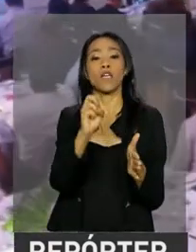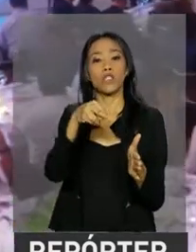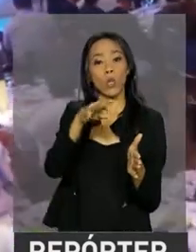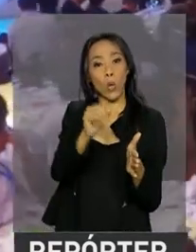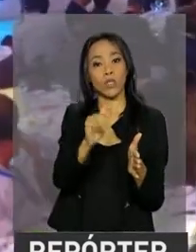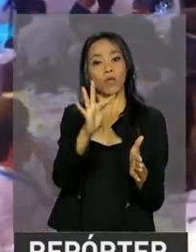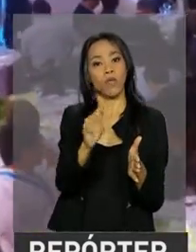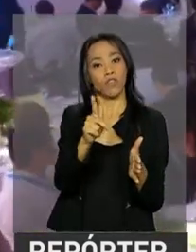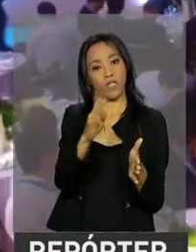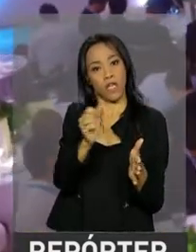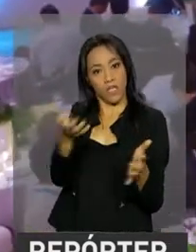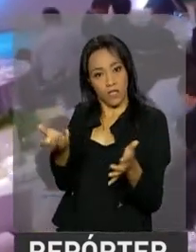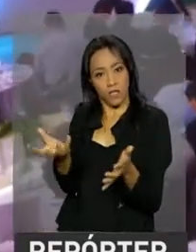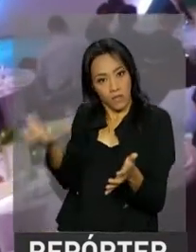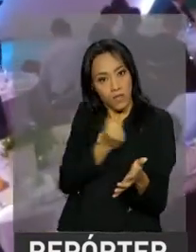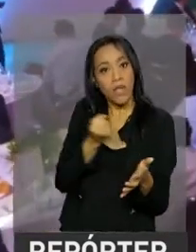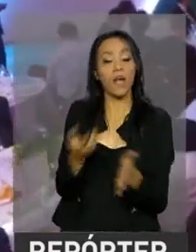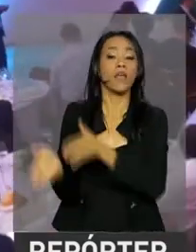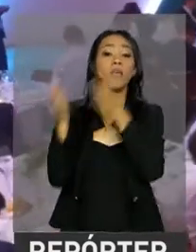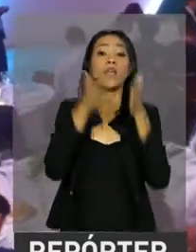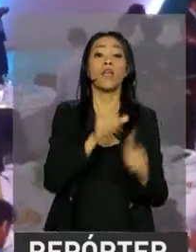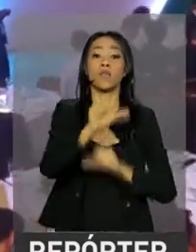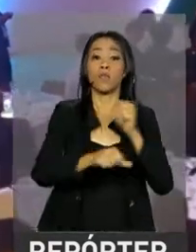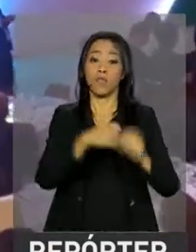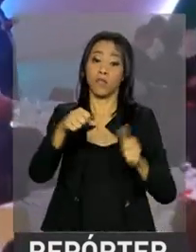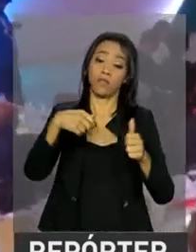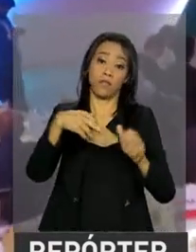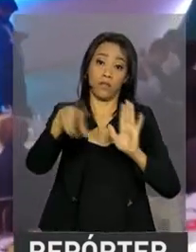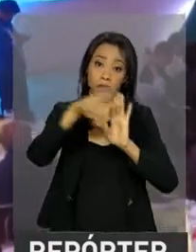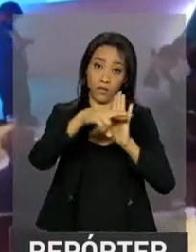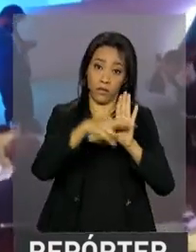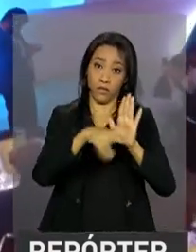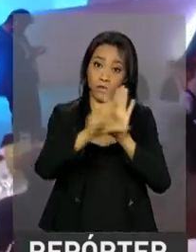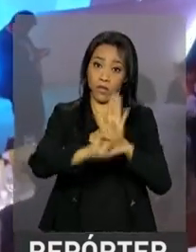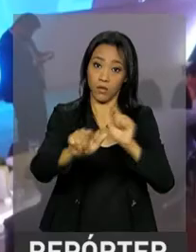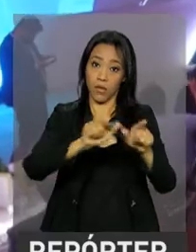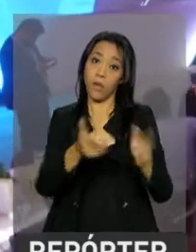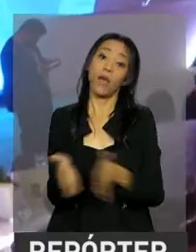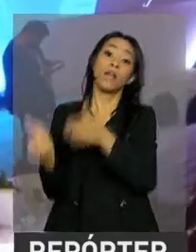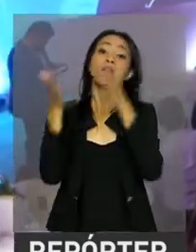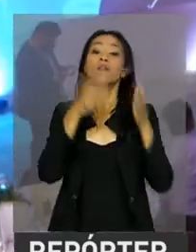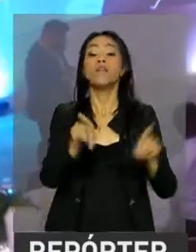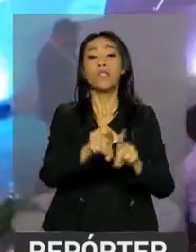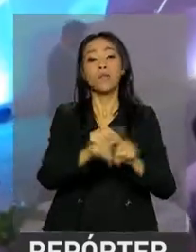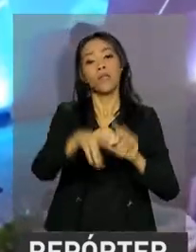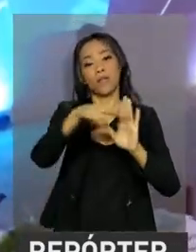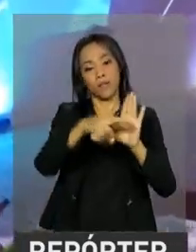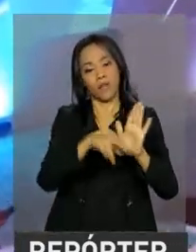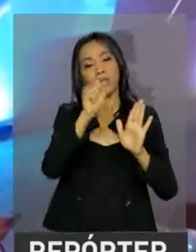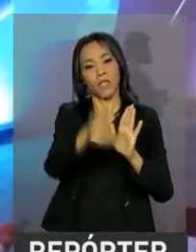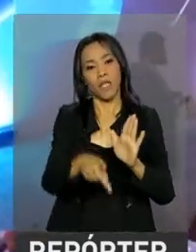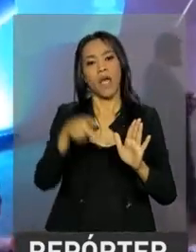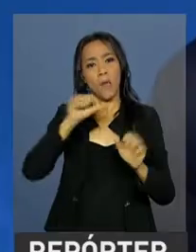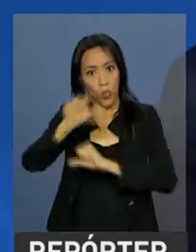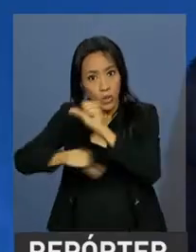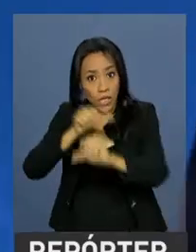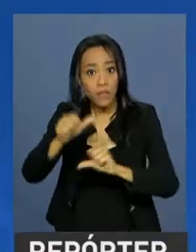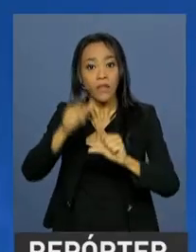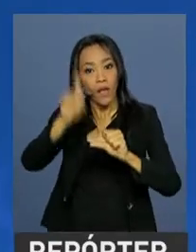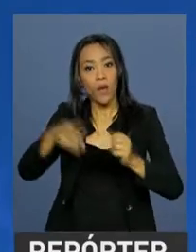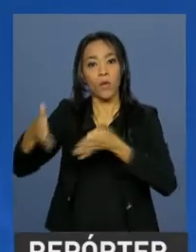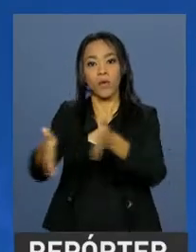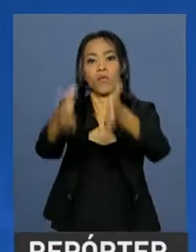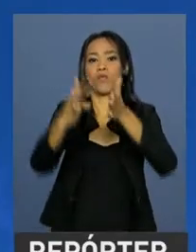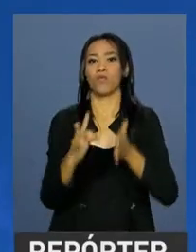e a tramitação das reformas trabalhista e da Previdência. Para Michel Temer, reformar o Brasil é o caminho para o futuro. Nada